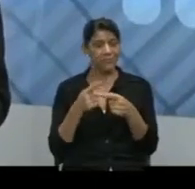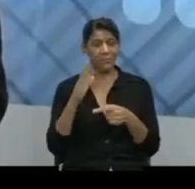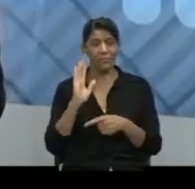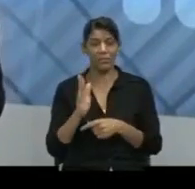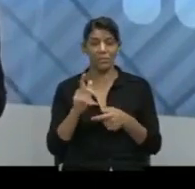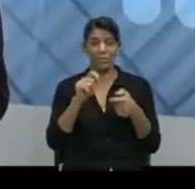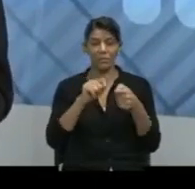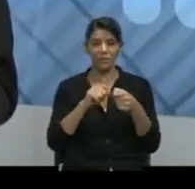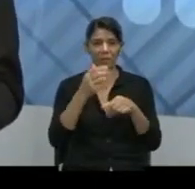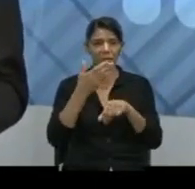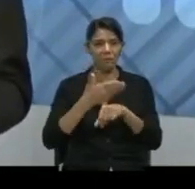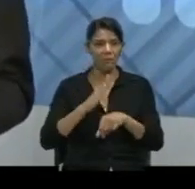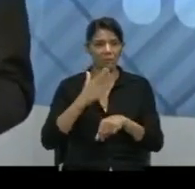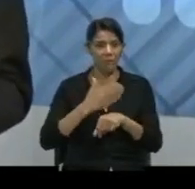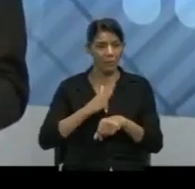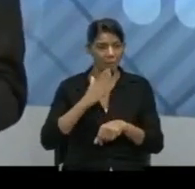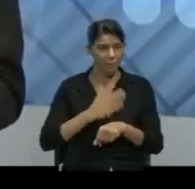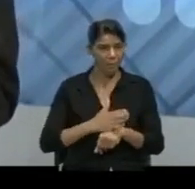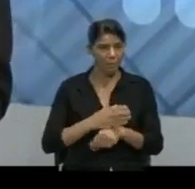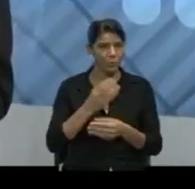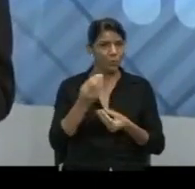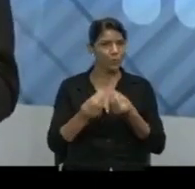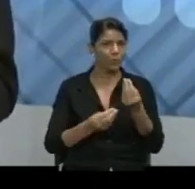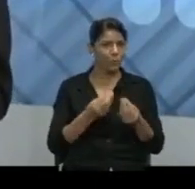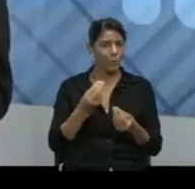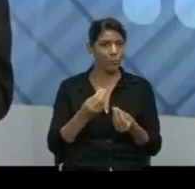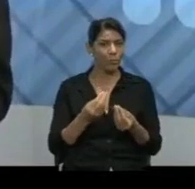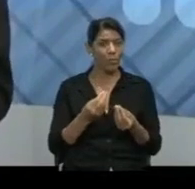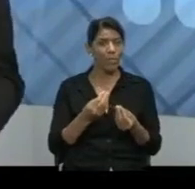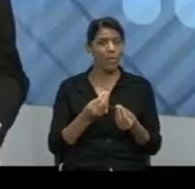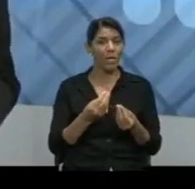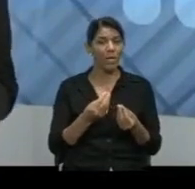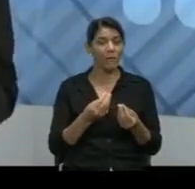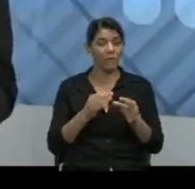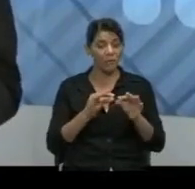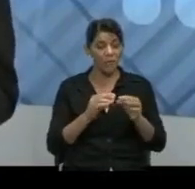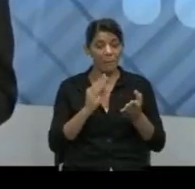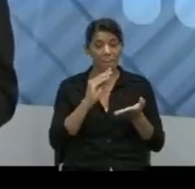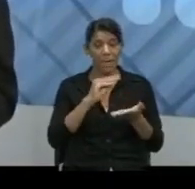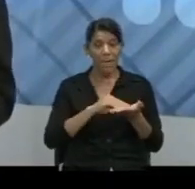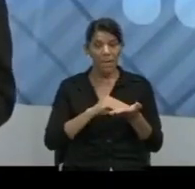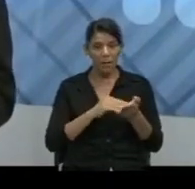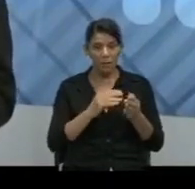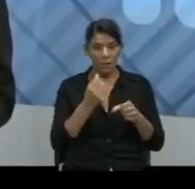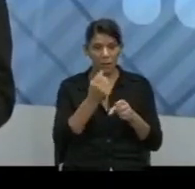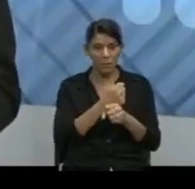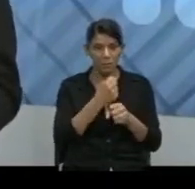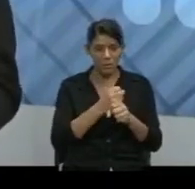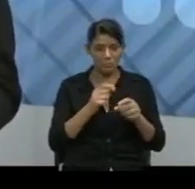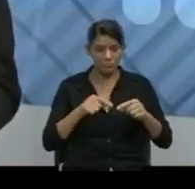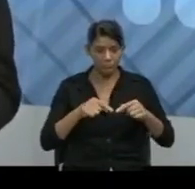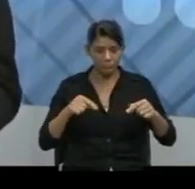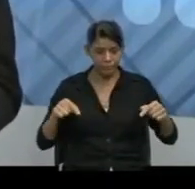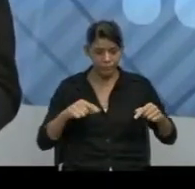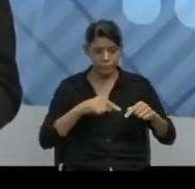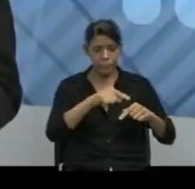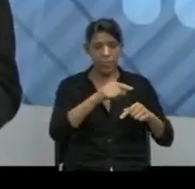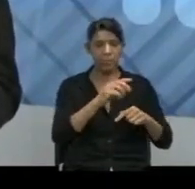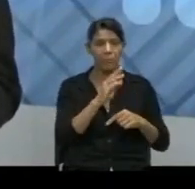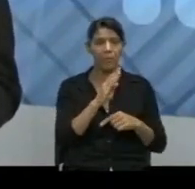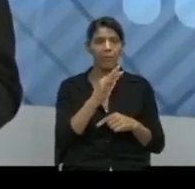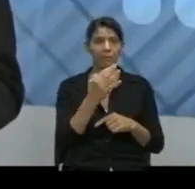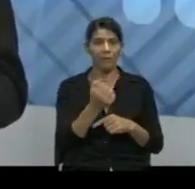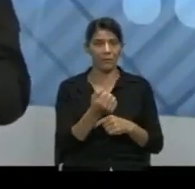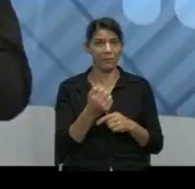já faz um treinamento de como é locar uma obra pelas faces, ok? Só que na sua